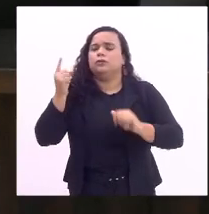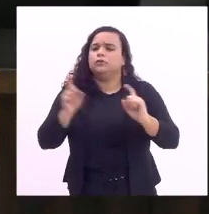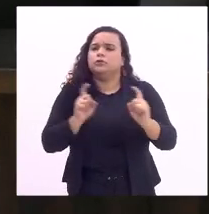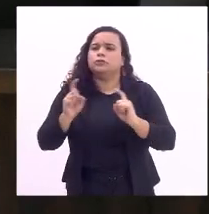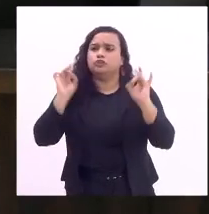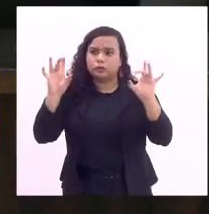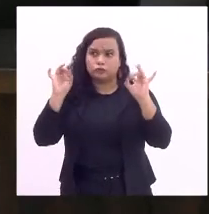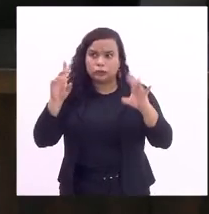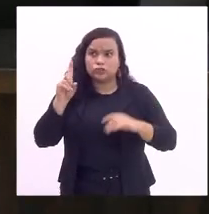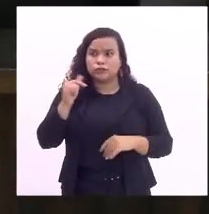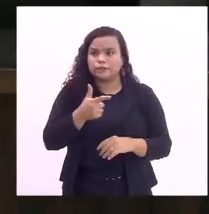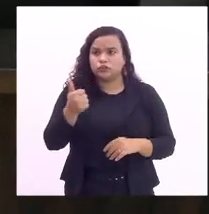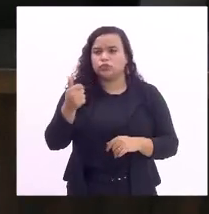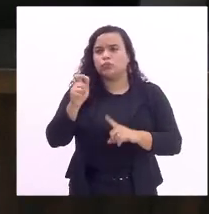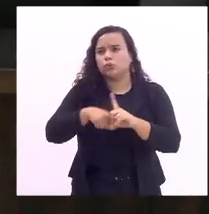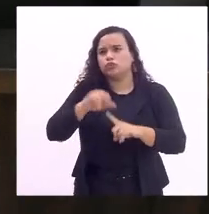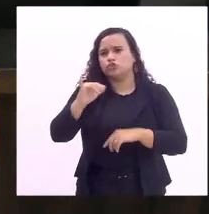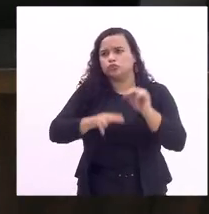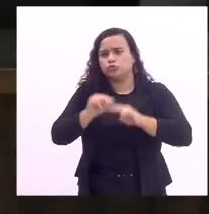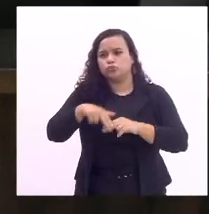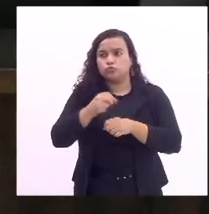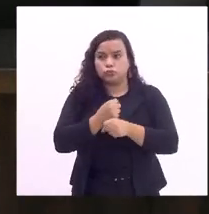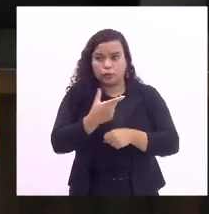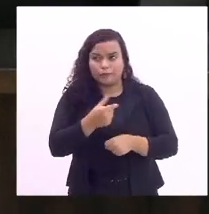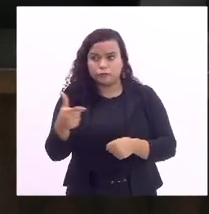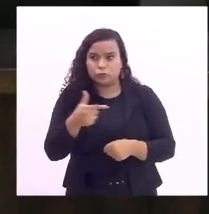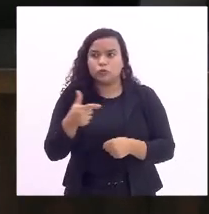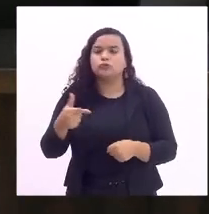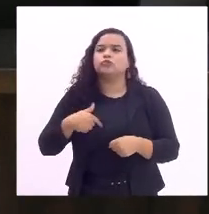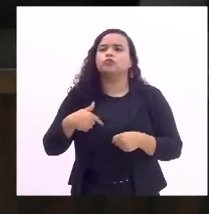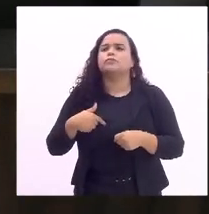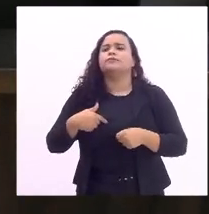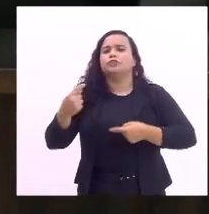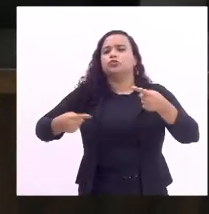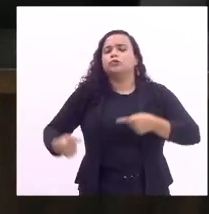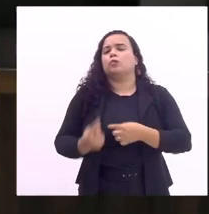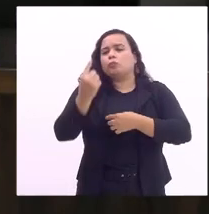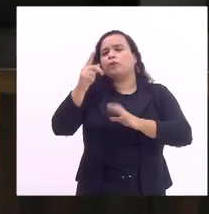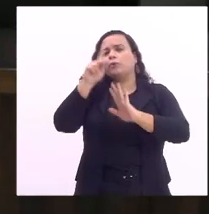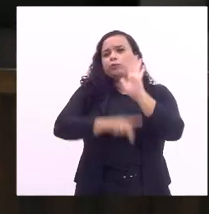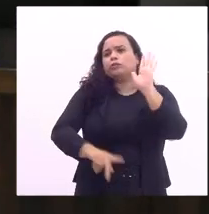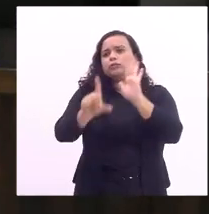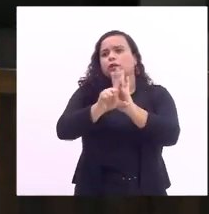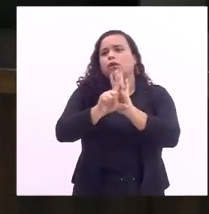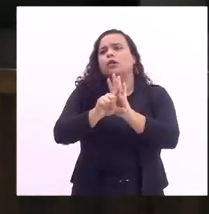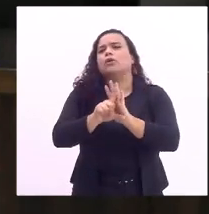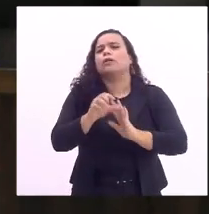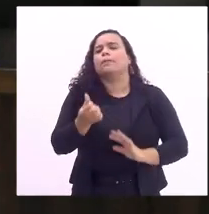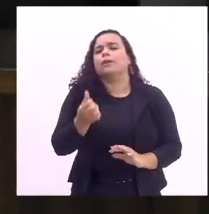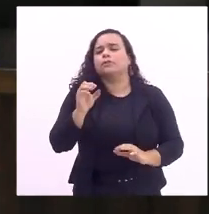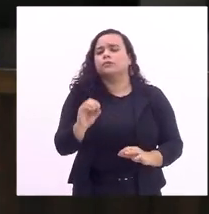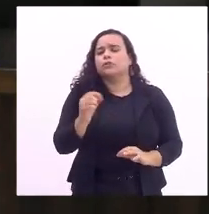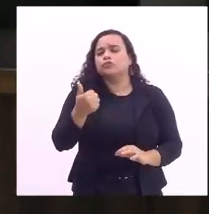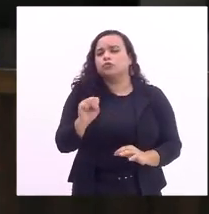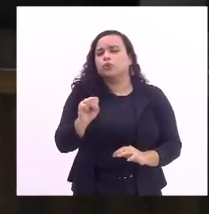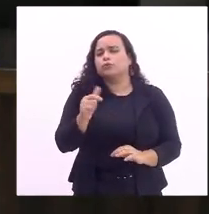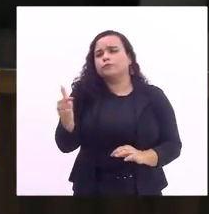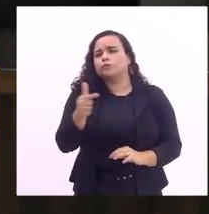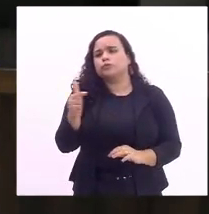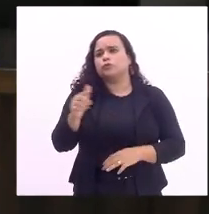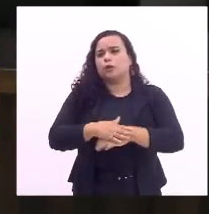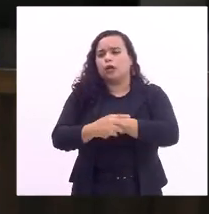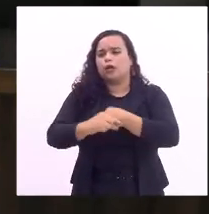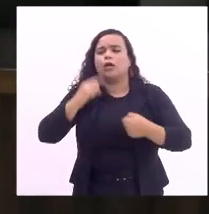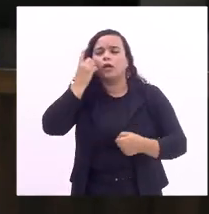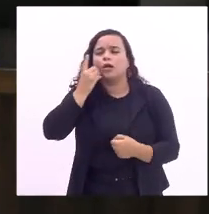2022. Anuncio, em regime de urgência e discussão única, projeto de lei 6018 de 22, de autoria do deputado Jair